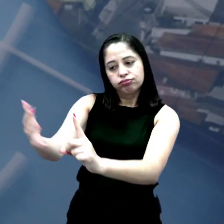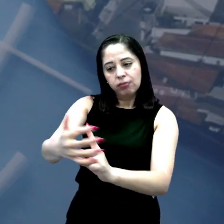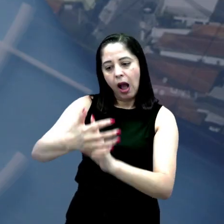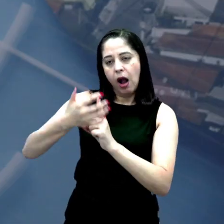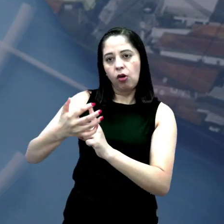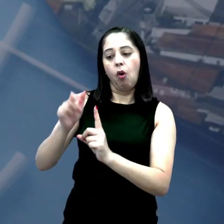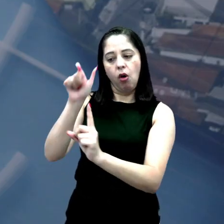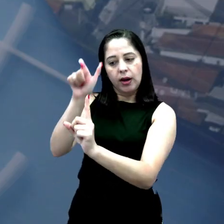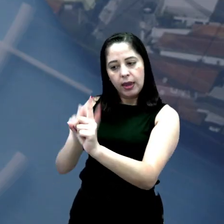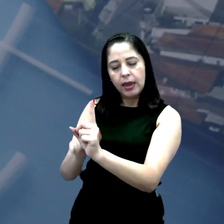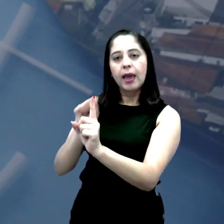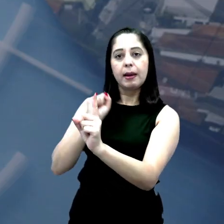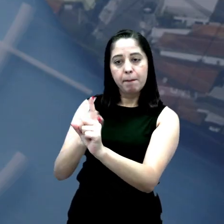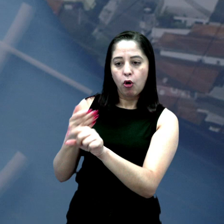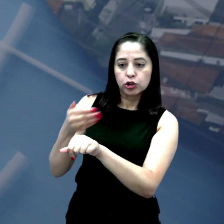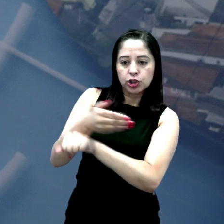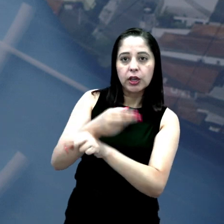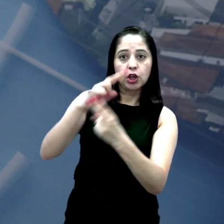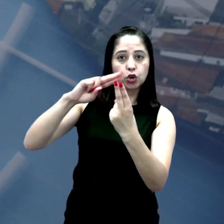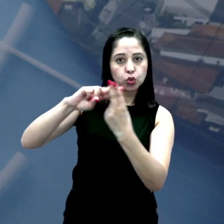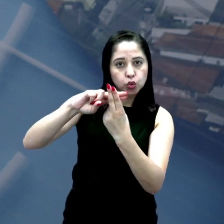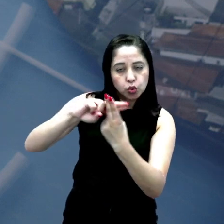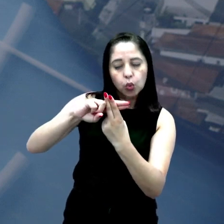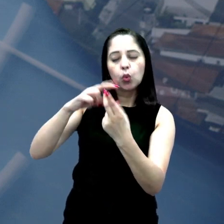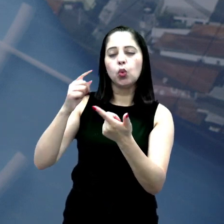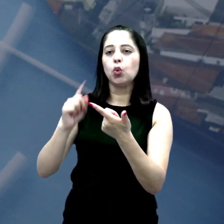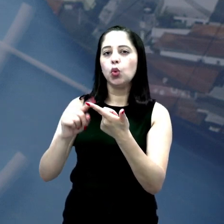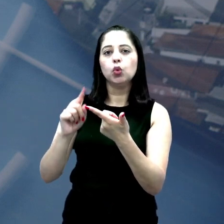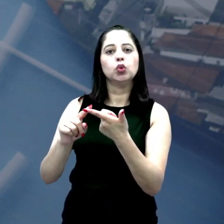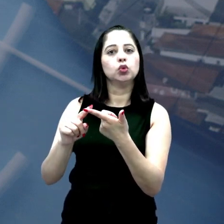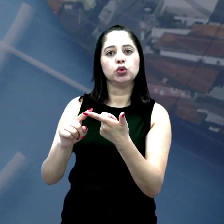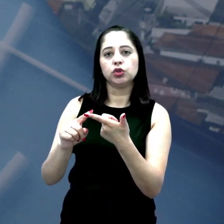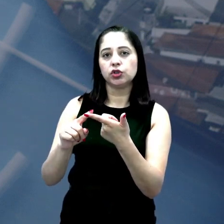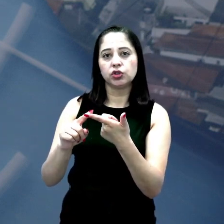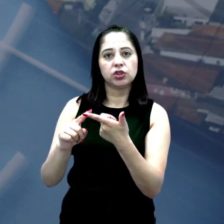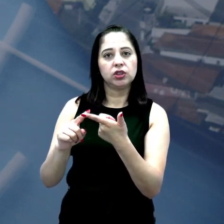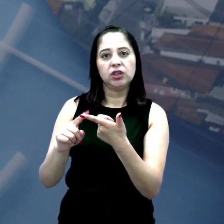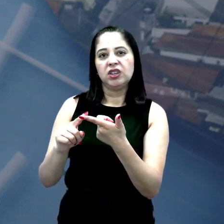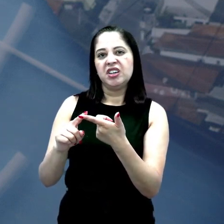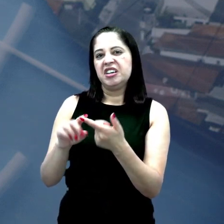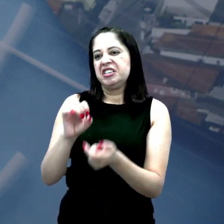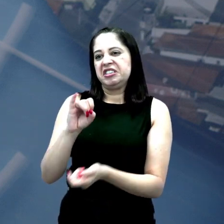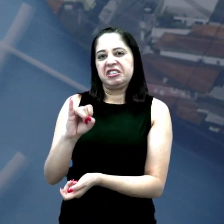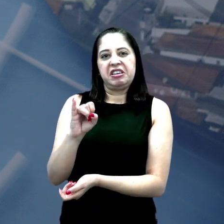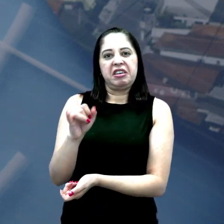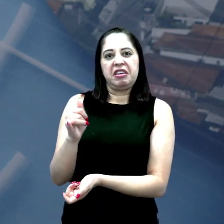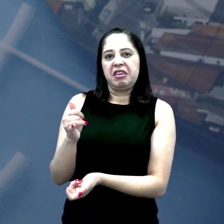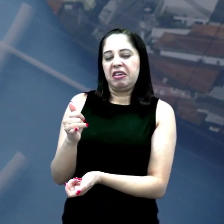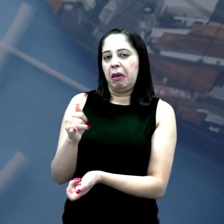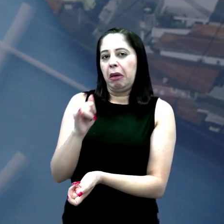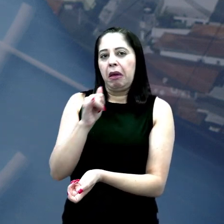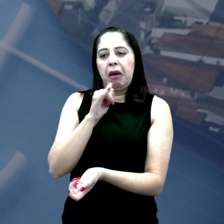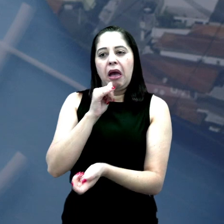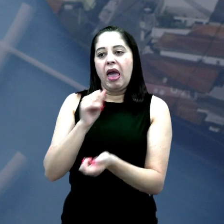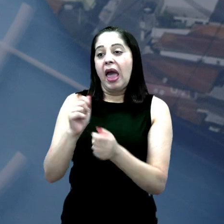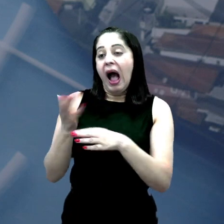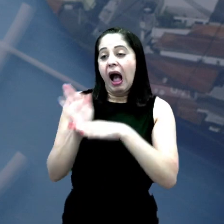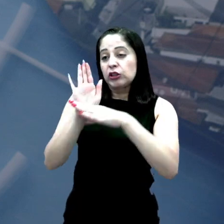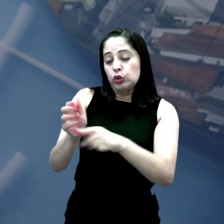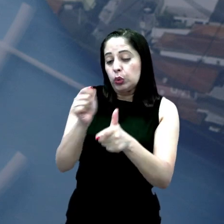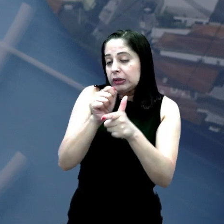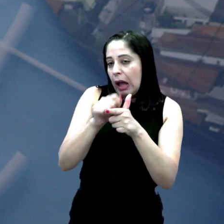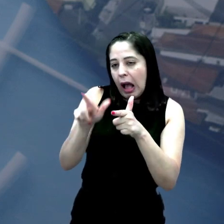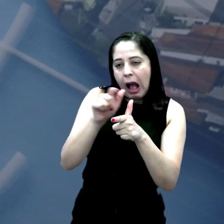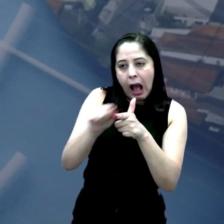Federal, né, faz essa fiscalização, você comentou, né, sobre outras questões, né, um